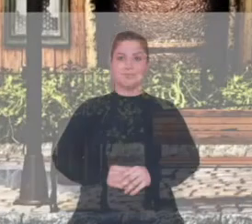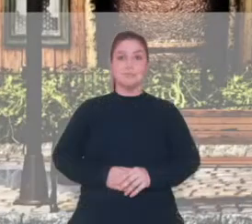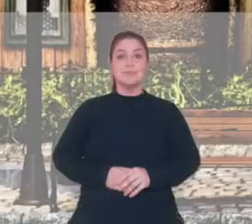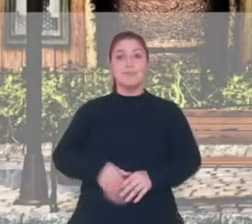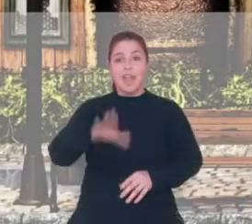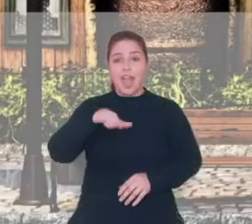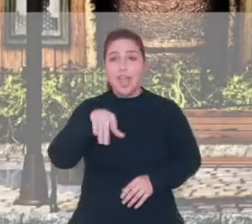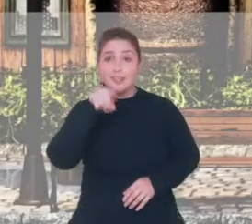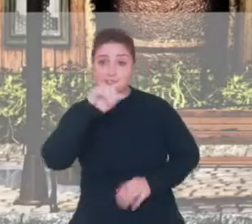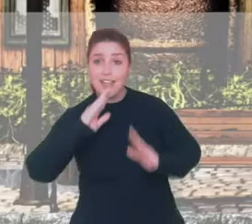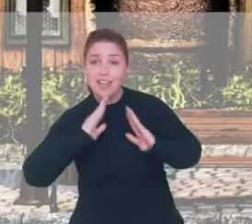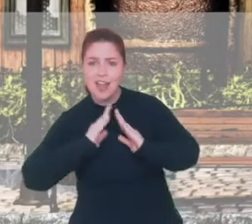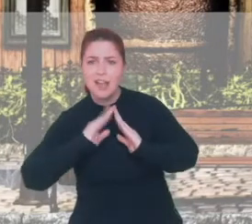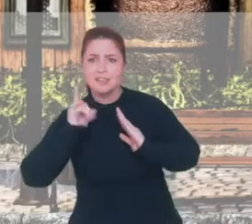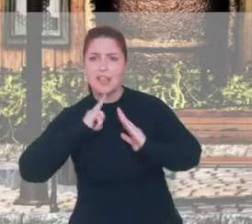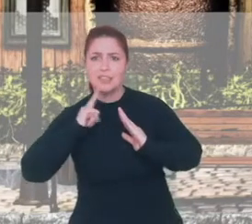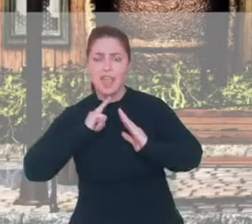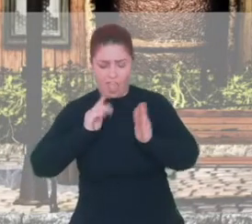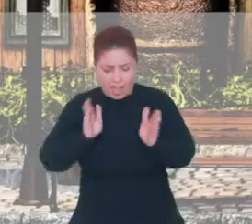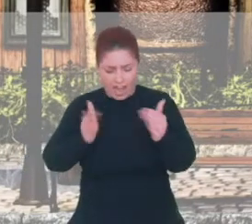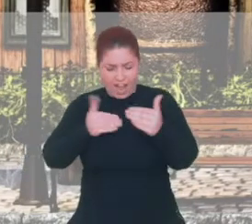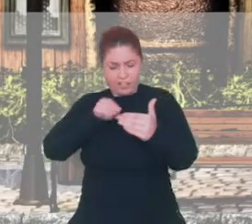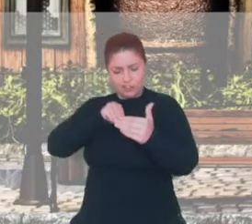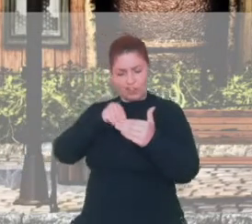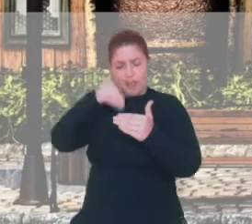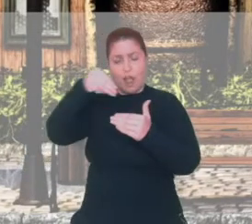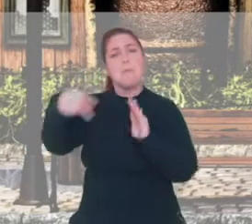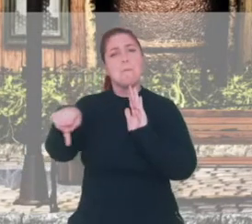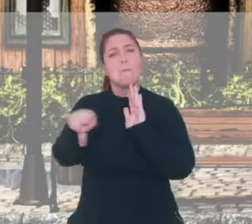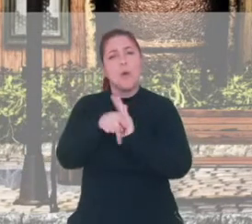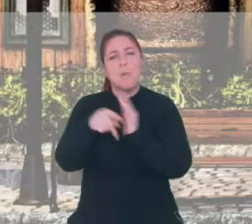Você aí em casa tem uma caixa de costura?